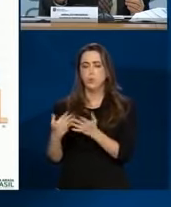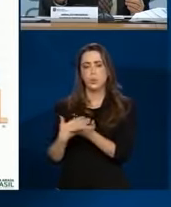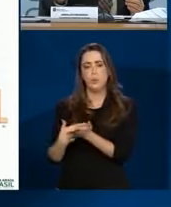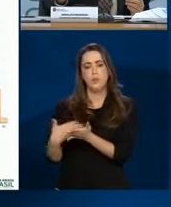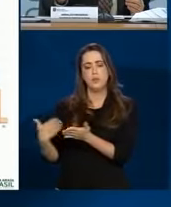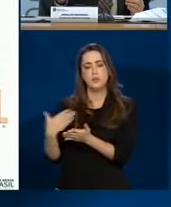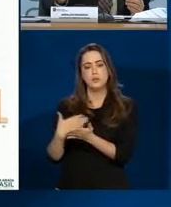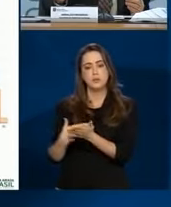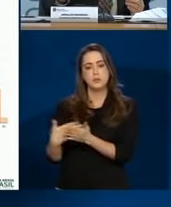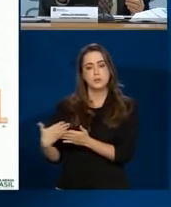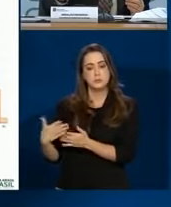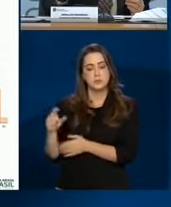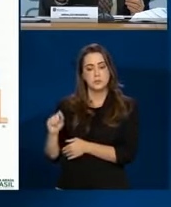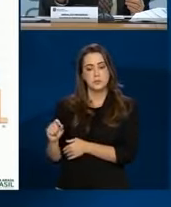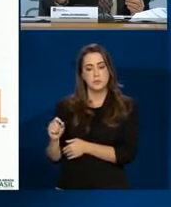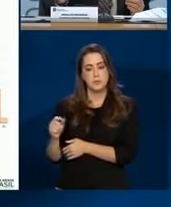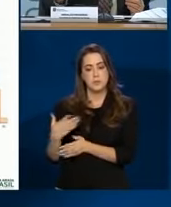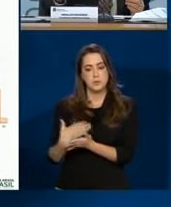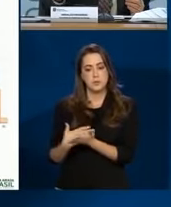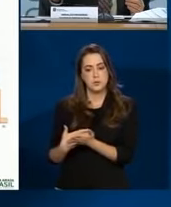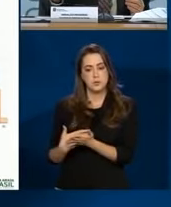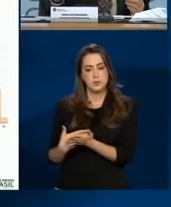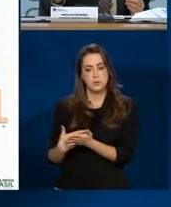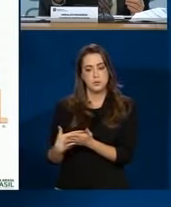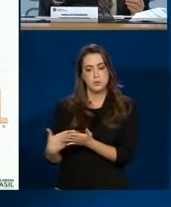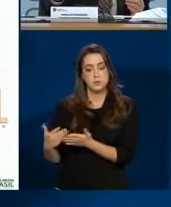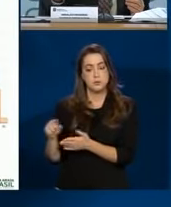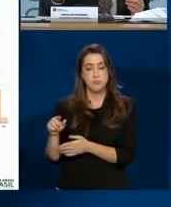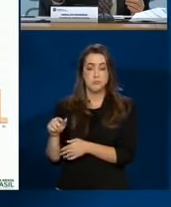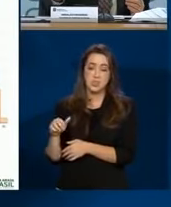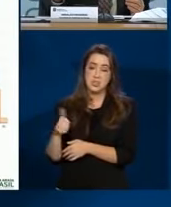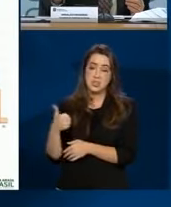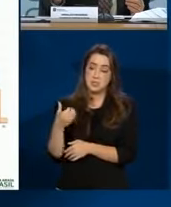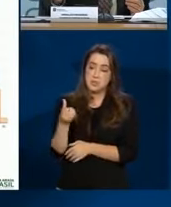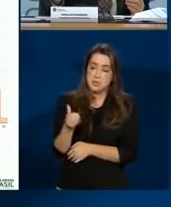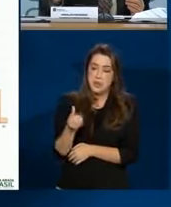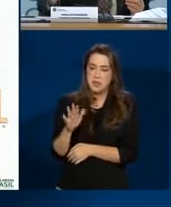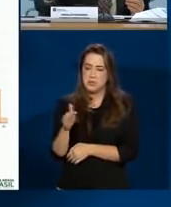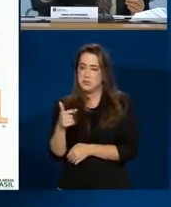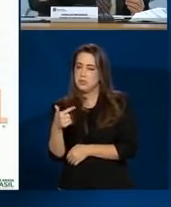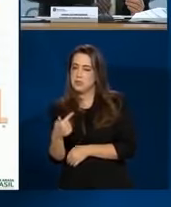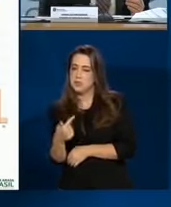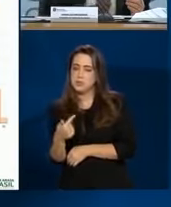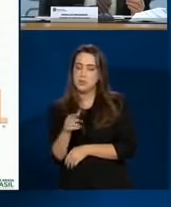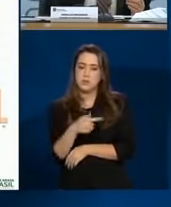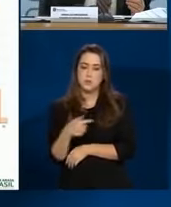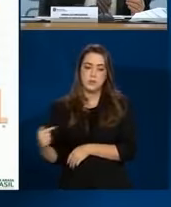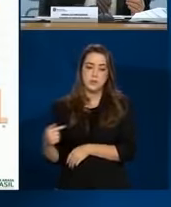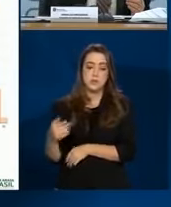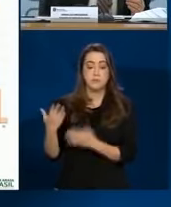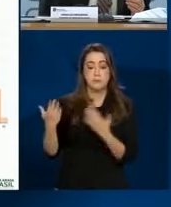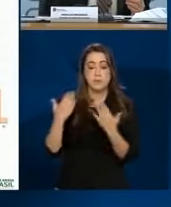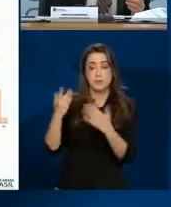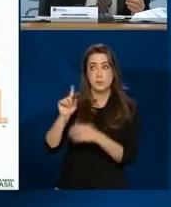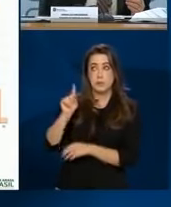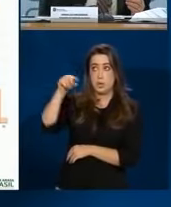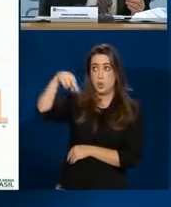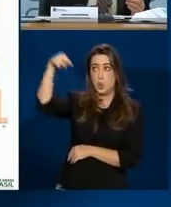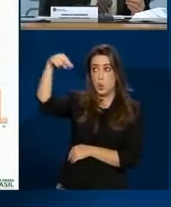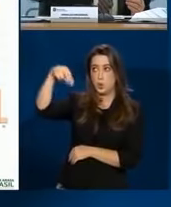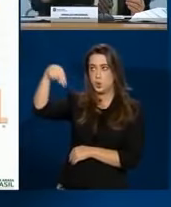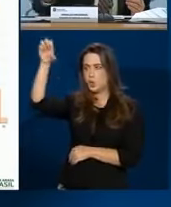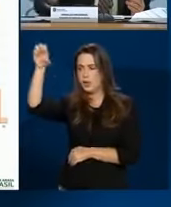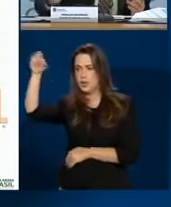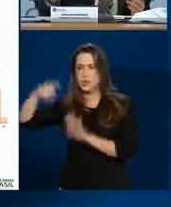início, né, digamos assim, no início da pandemia, 16ª, 17ª, 18ª semana, quando o norte e nordeste estavam